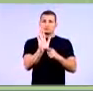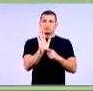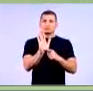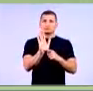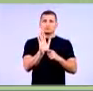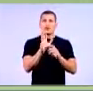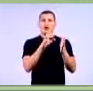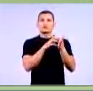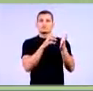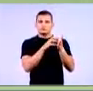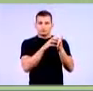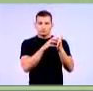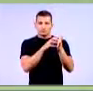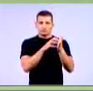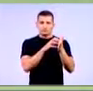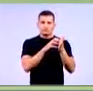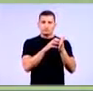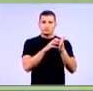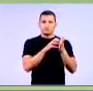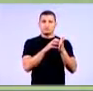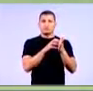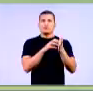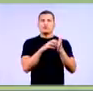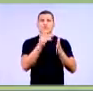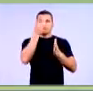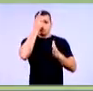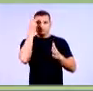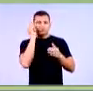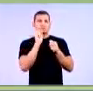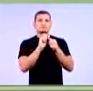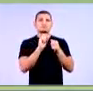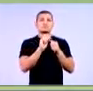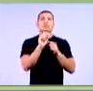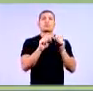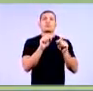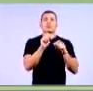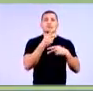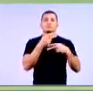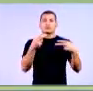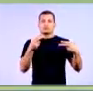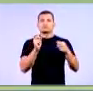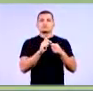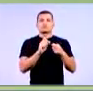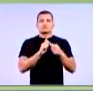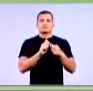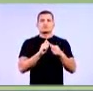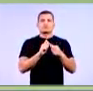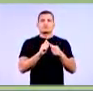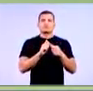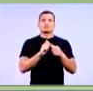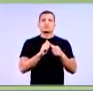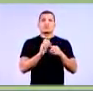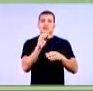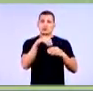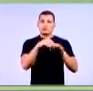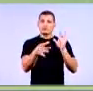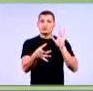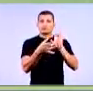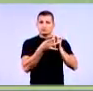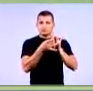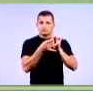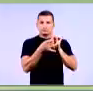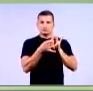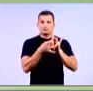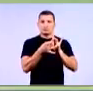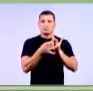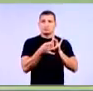as características e as ações que as pessoas e que os objetos, né, realizam dentro de um determinado contexto. Então, só para a gente